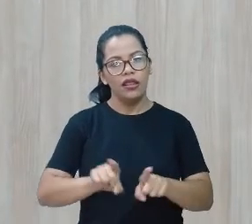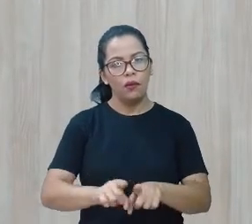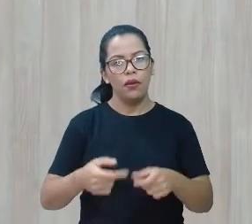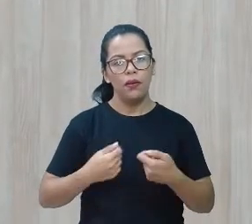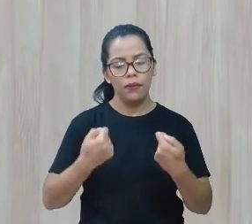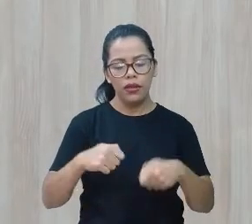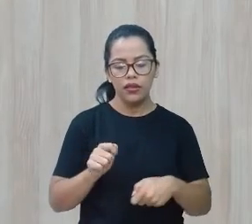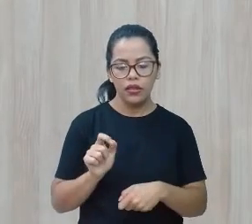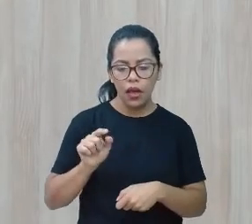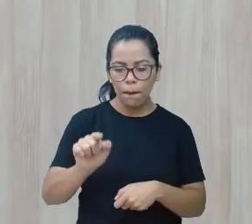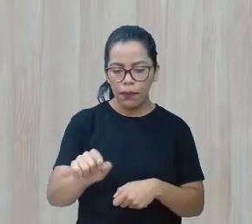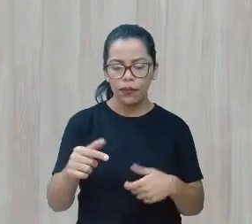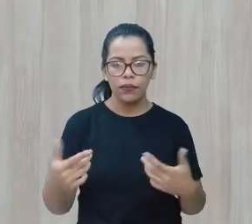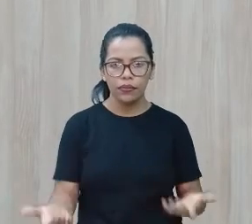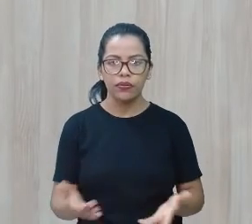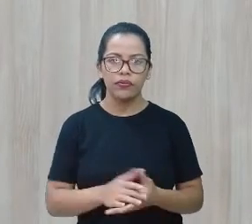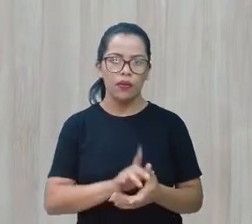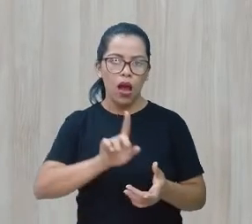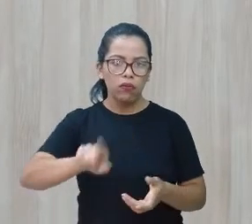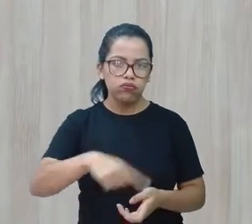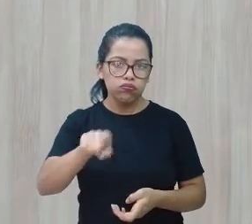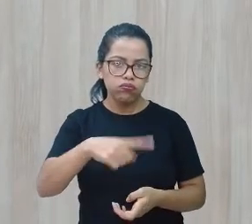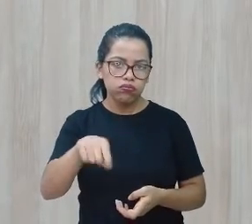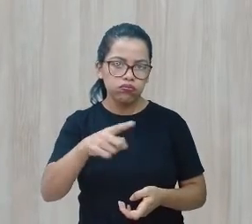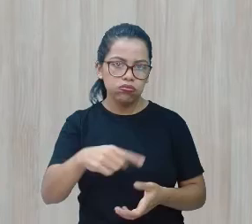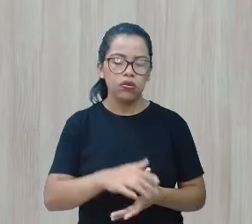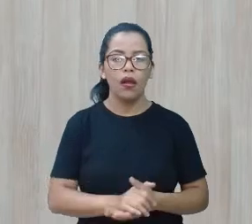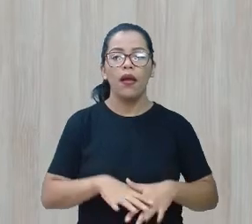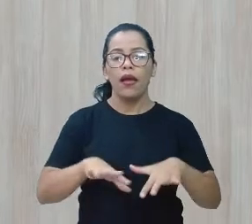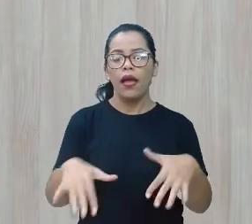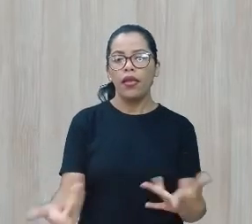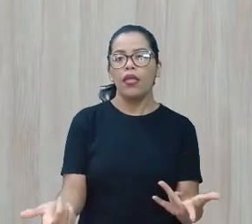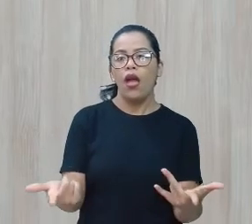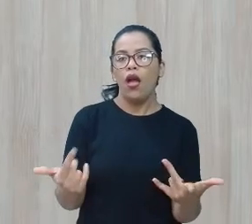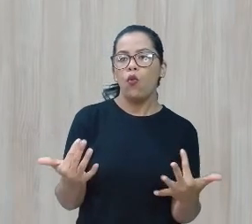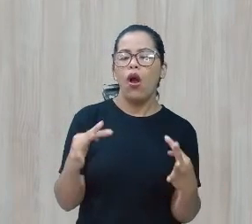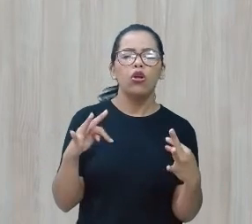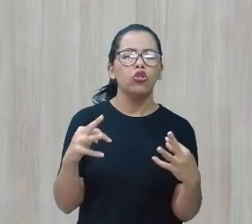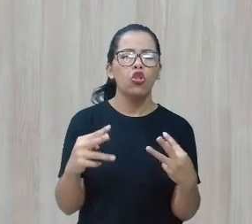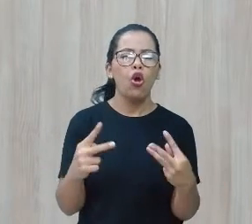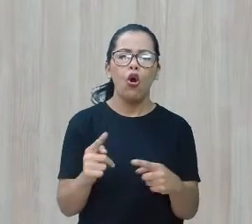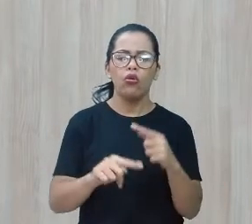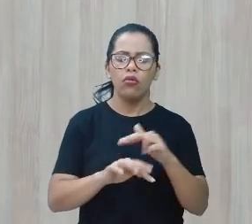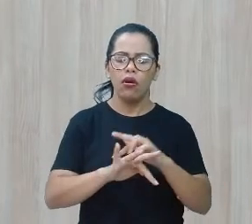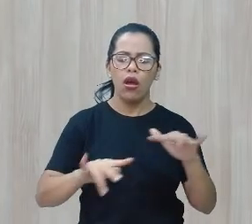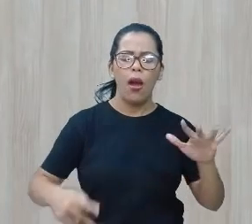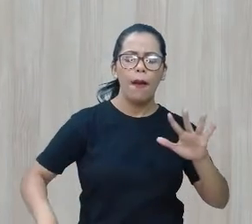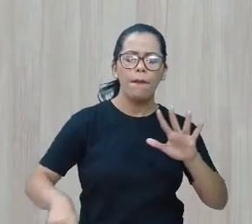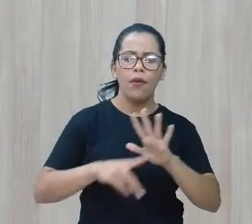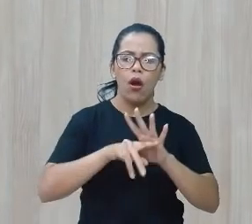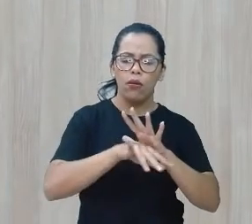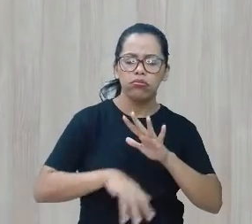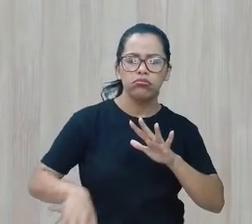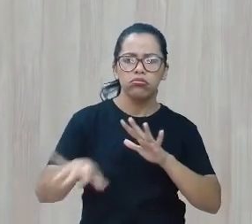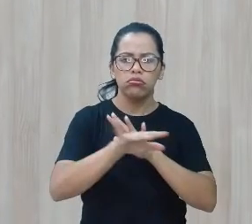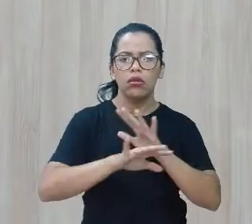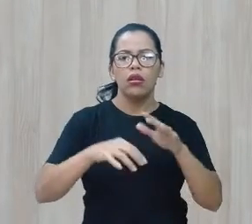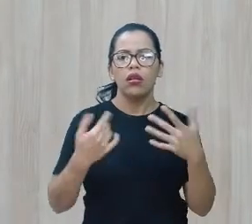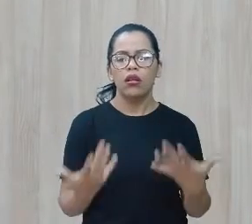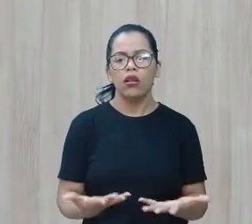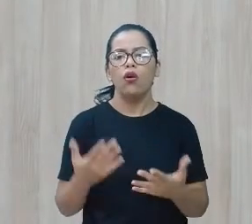começa a pensar? Tanto no caso dos eletrônicos, dos computadores, do nosso convívio, quanto